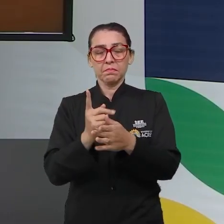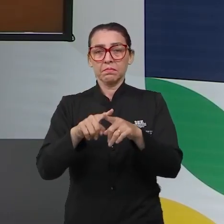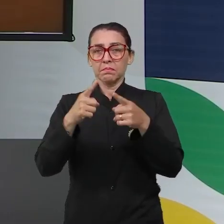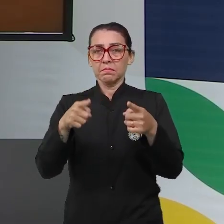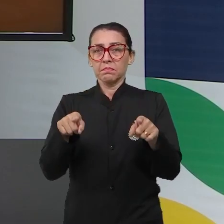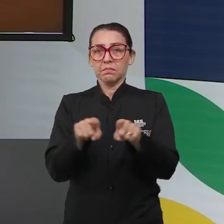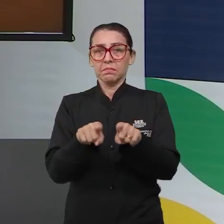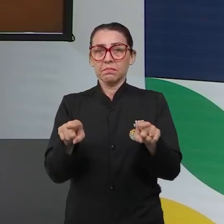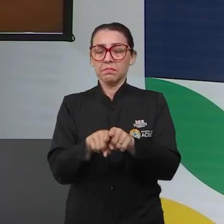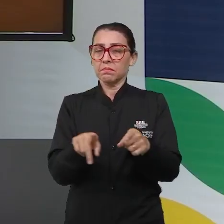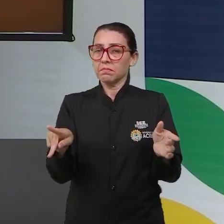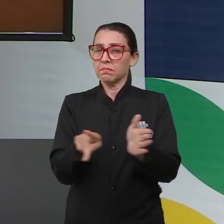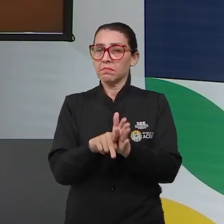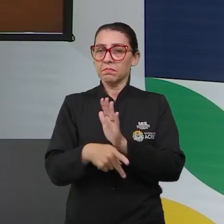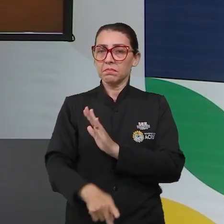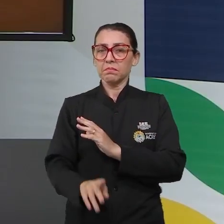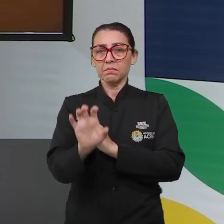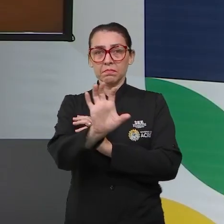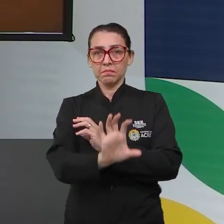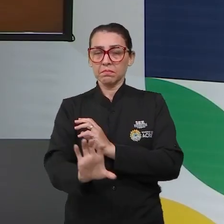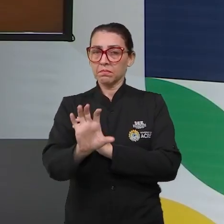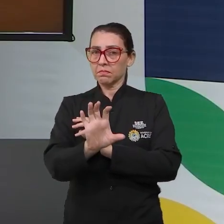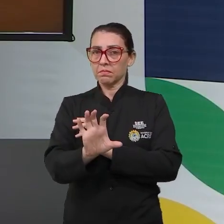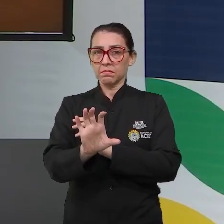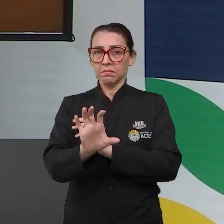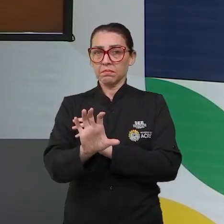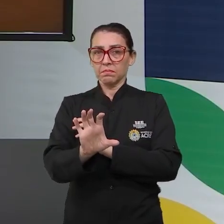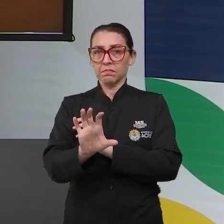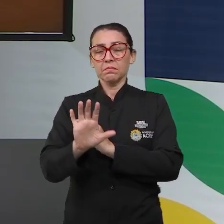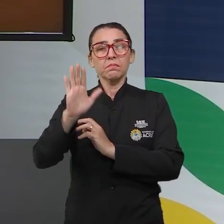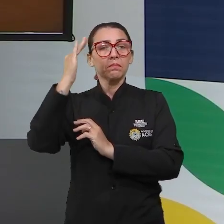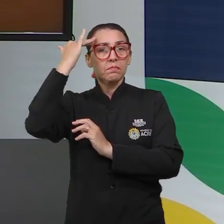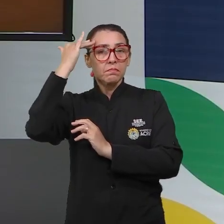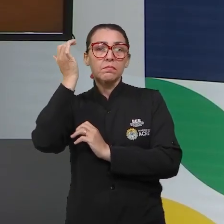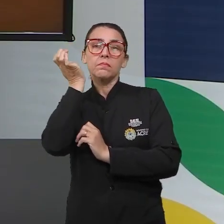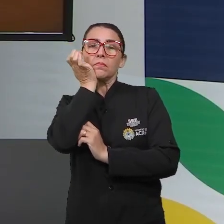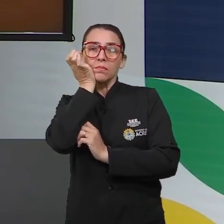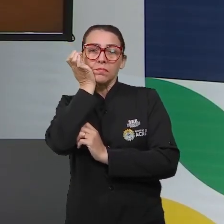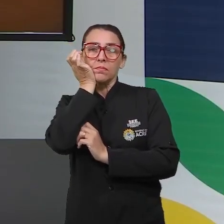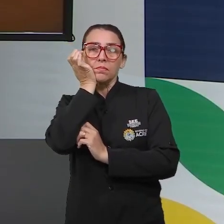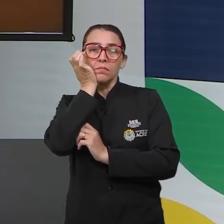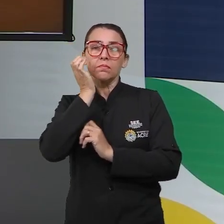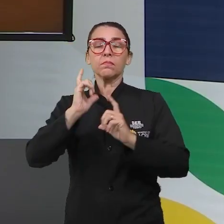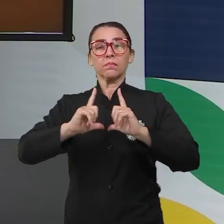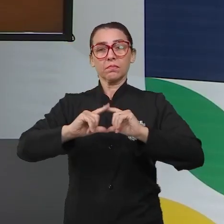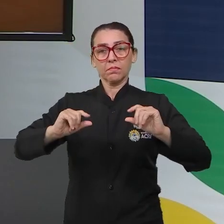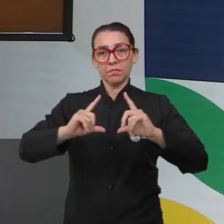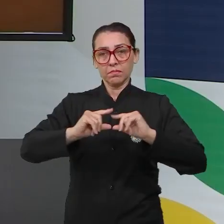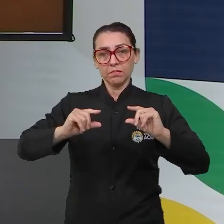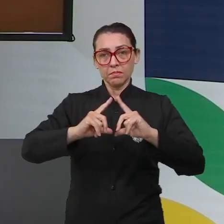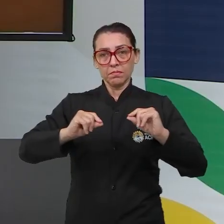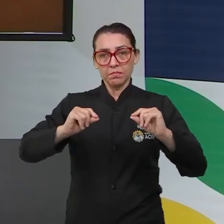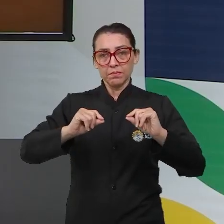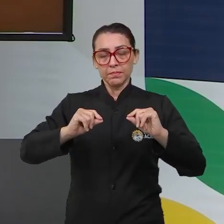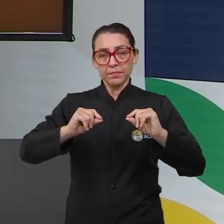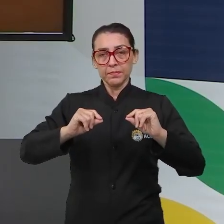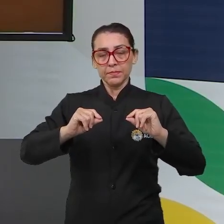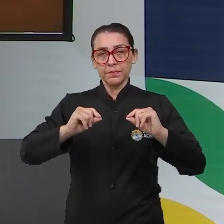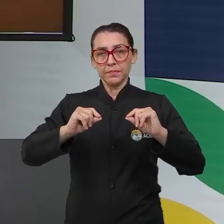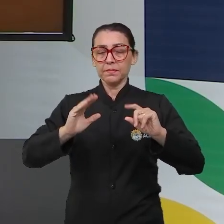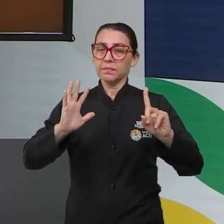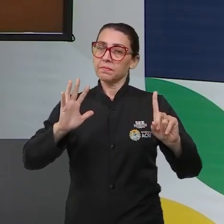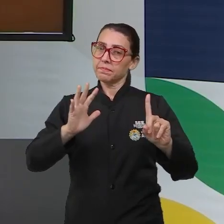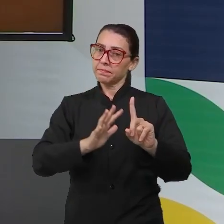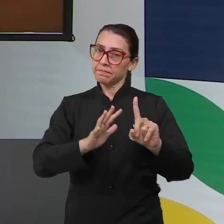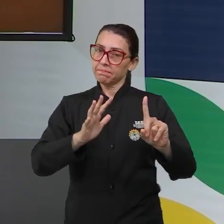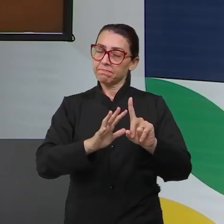uma dança típica da nossa região, ela é uma dança típica da Coreia, né? Do Japão. E aí isso